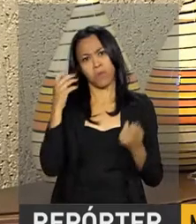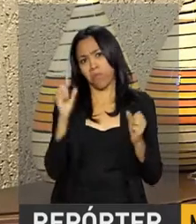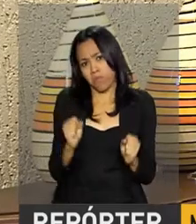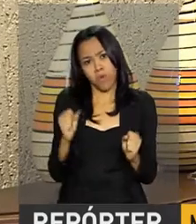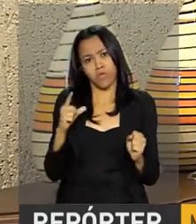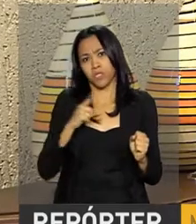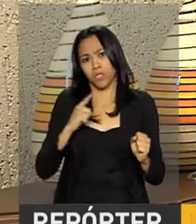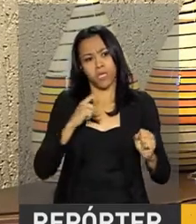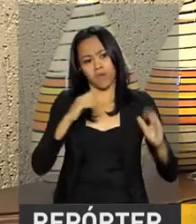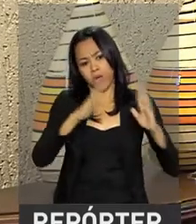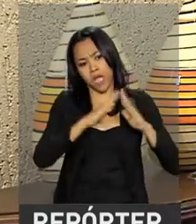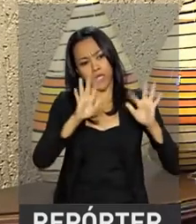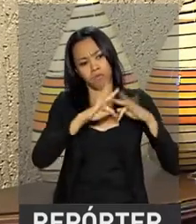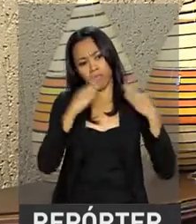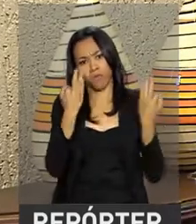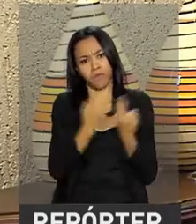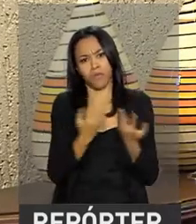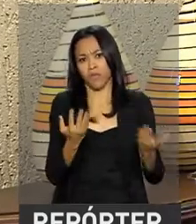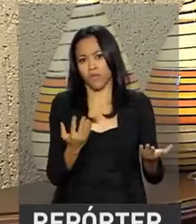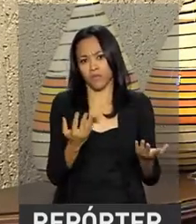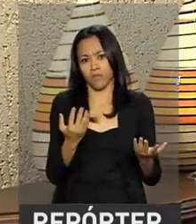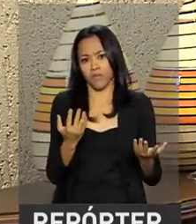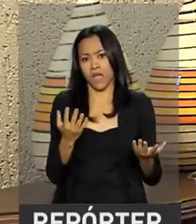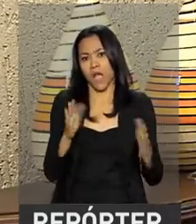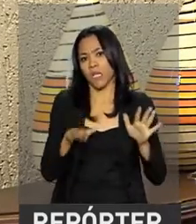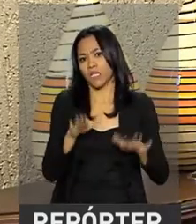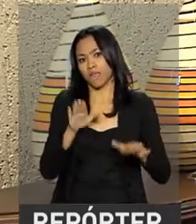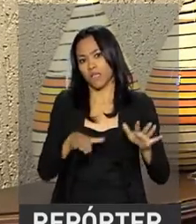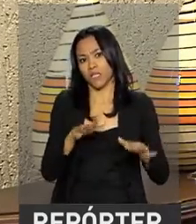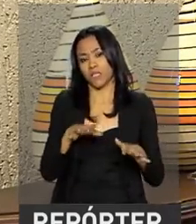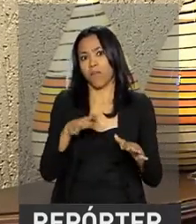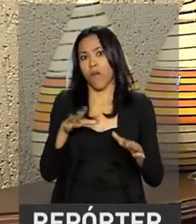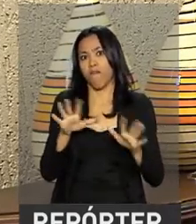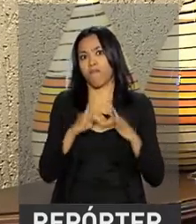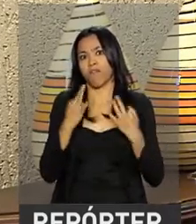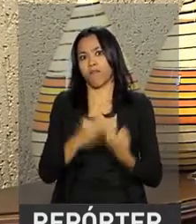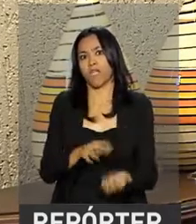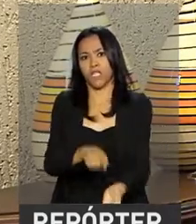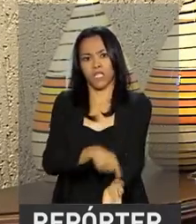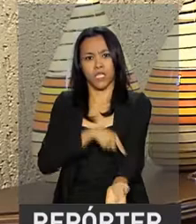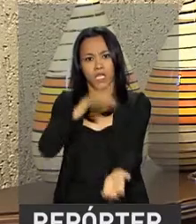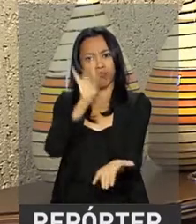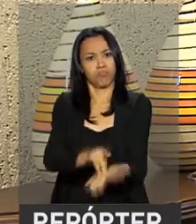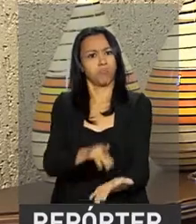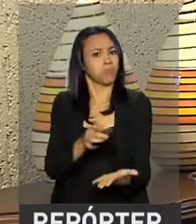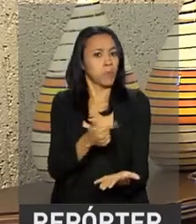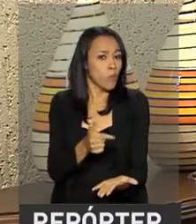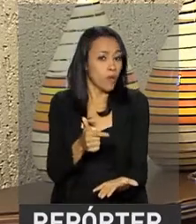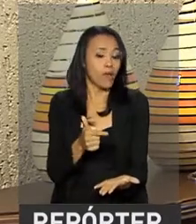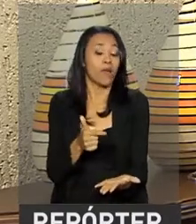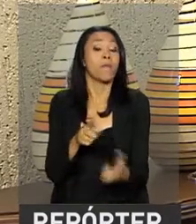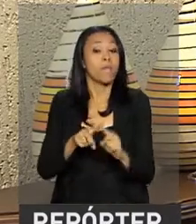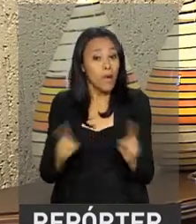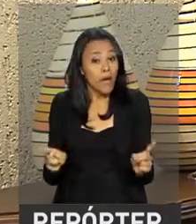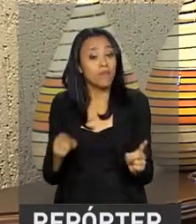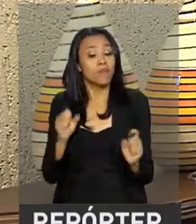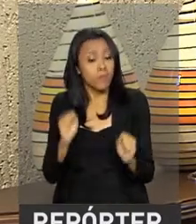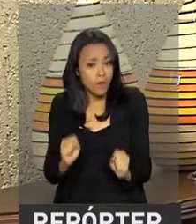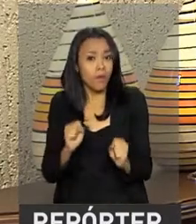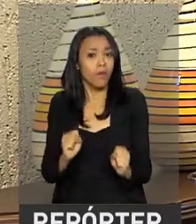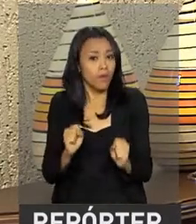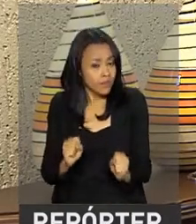com mais que nos fez ir com uma família mesmo 4 a família de sangue mas pode ter a fifa